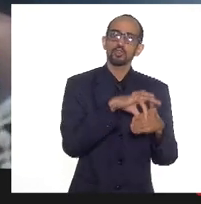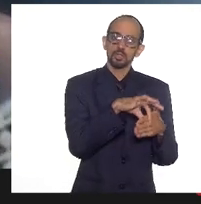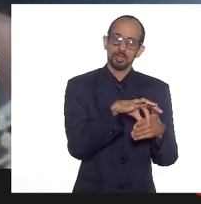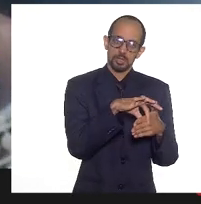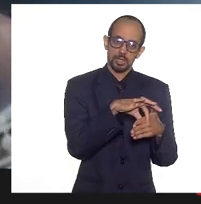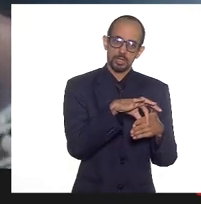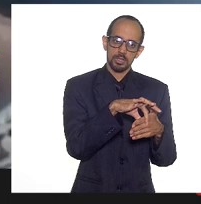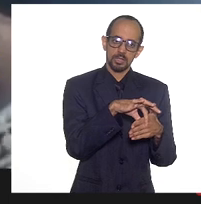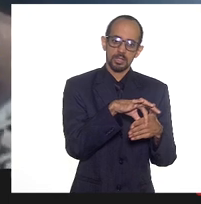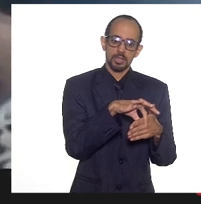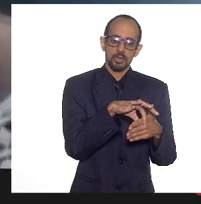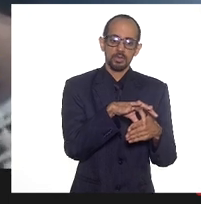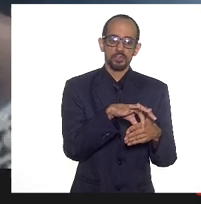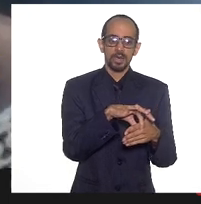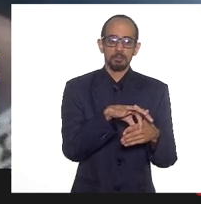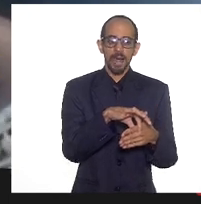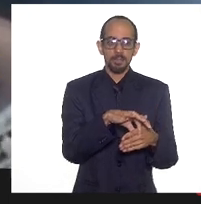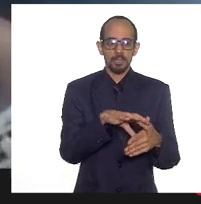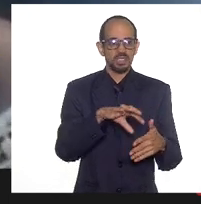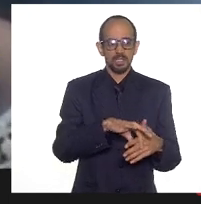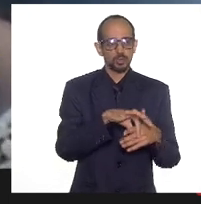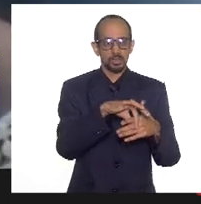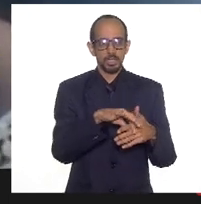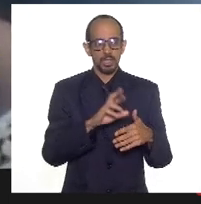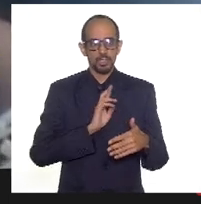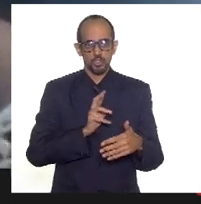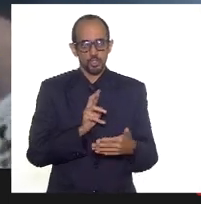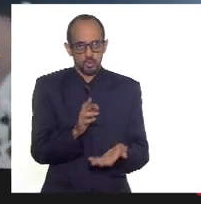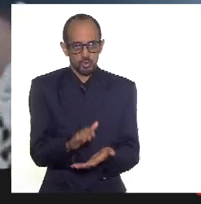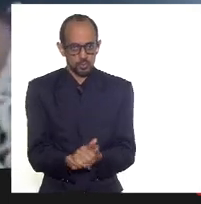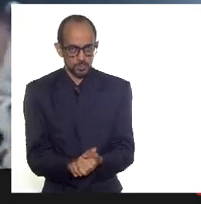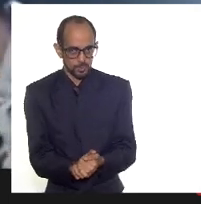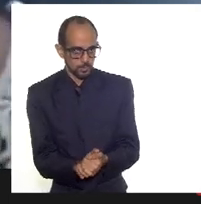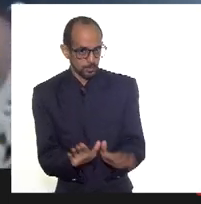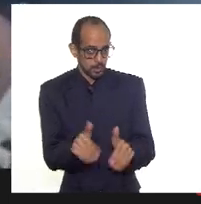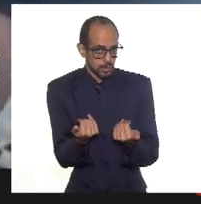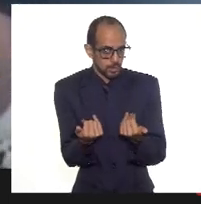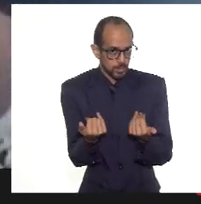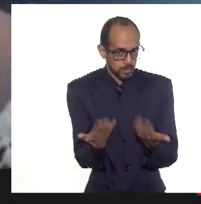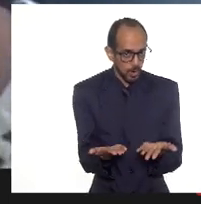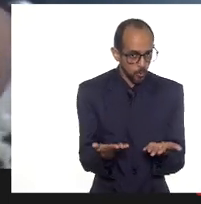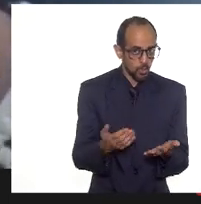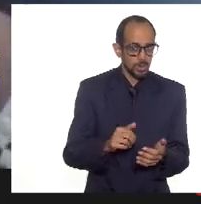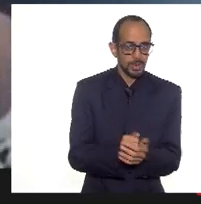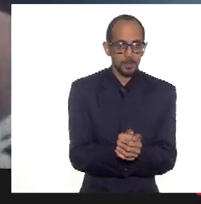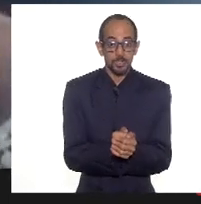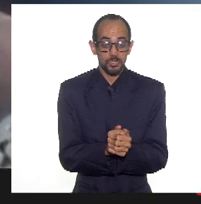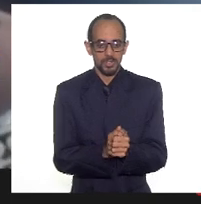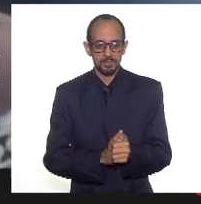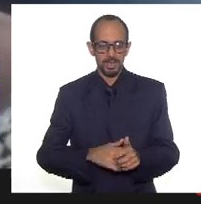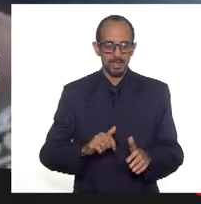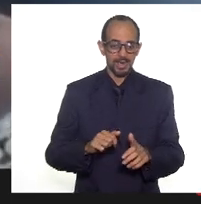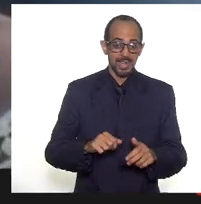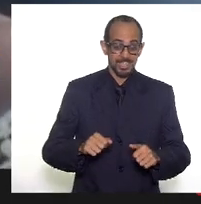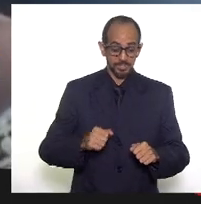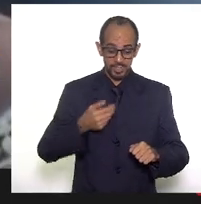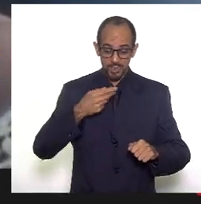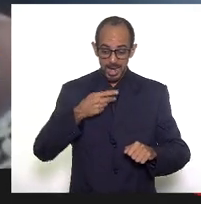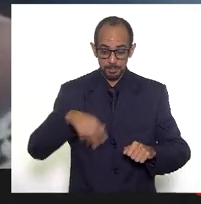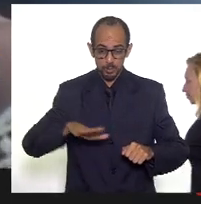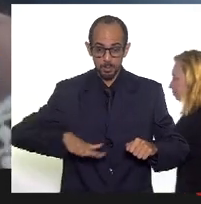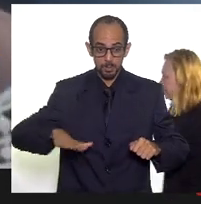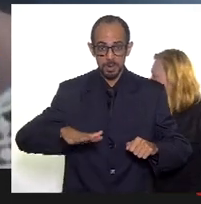gostaria também de chamar a atenção, a partir da perspectiva de uma discussão mais, eu diria, no plano jurídico, que tem se